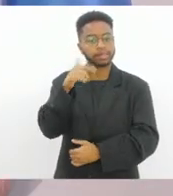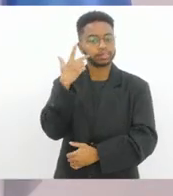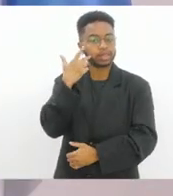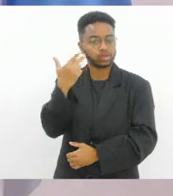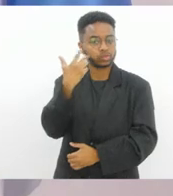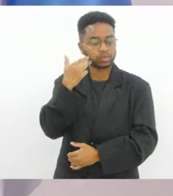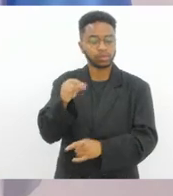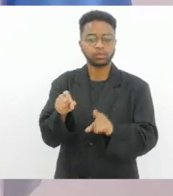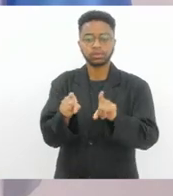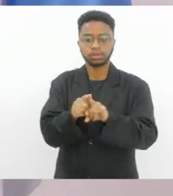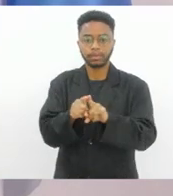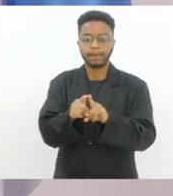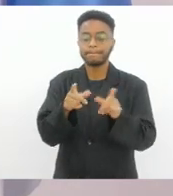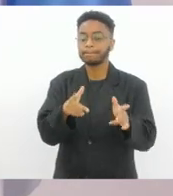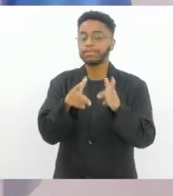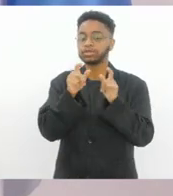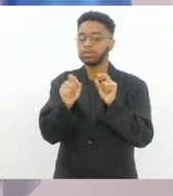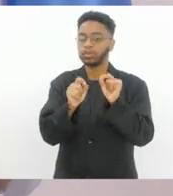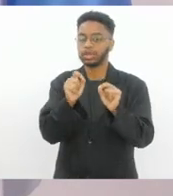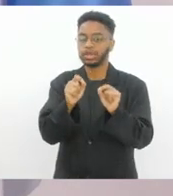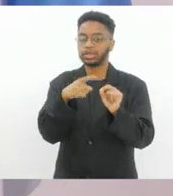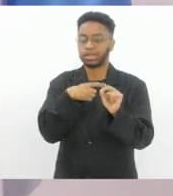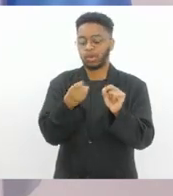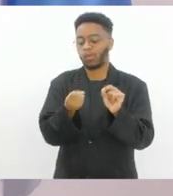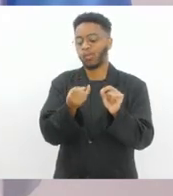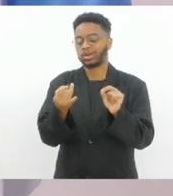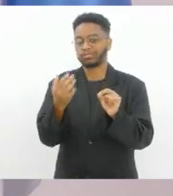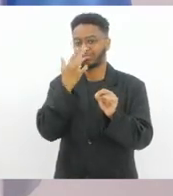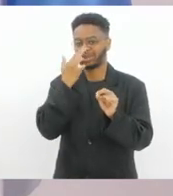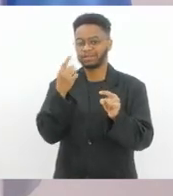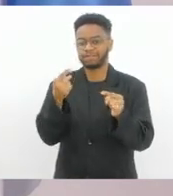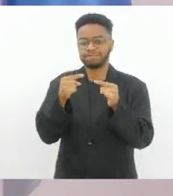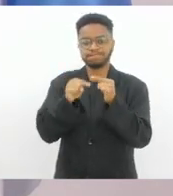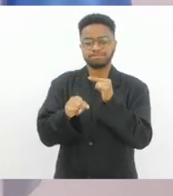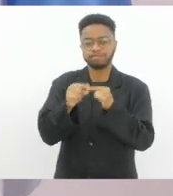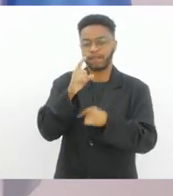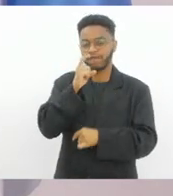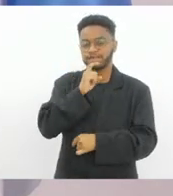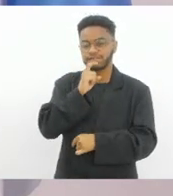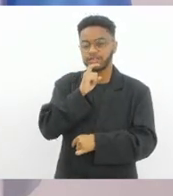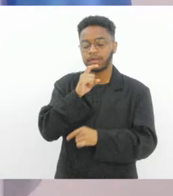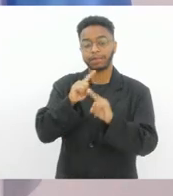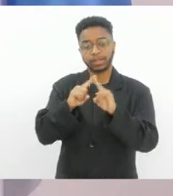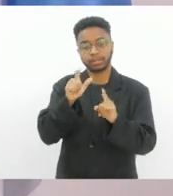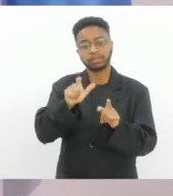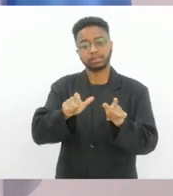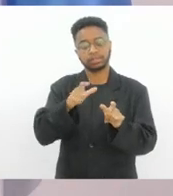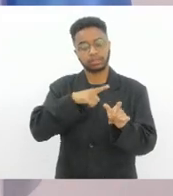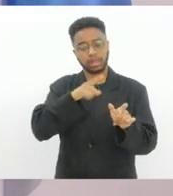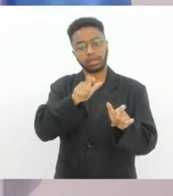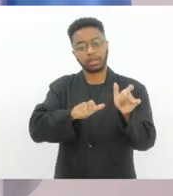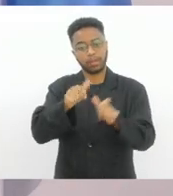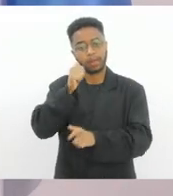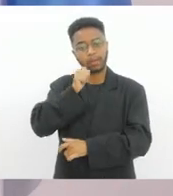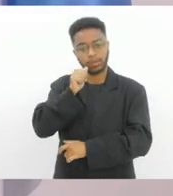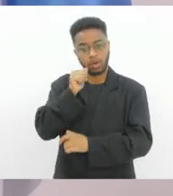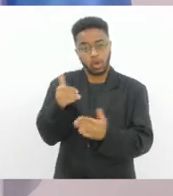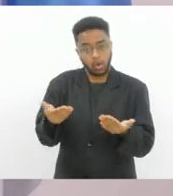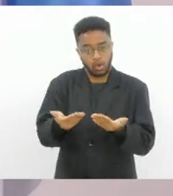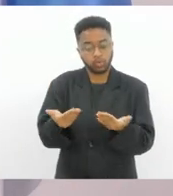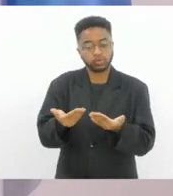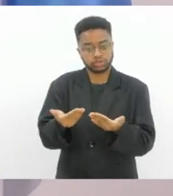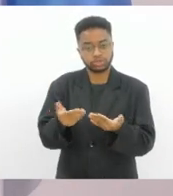ver que, atrás desses números frios, existem mulheres que ainda hoje, e mesmo depois de